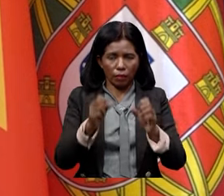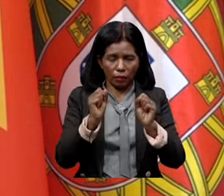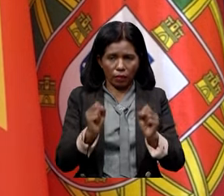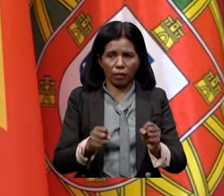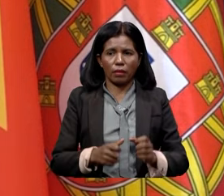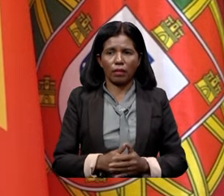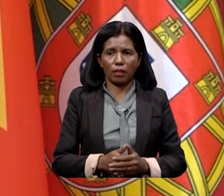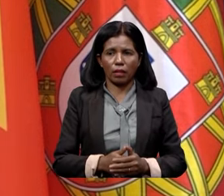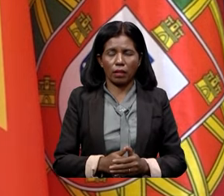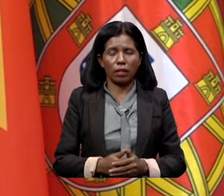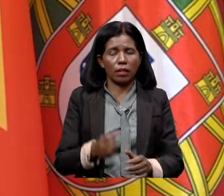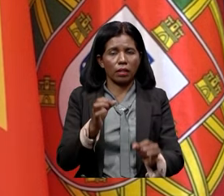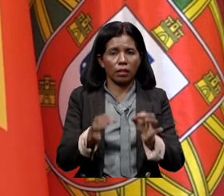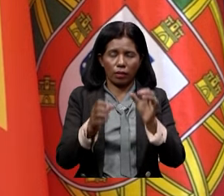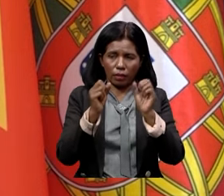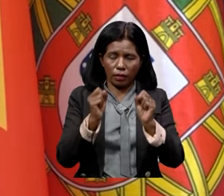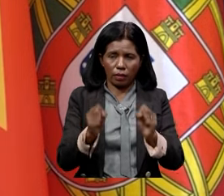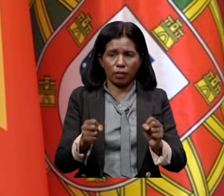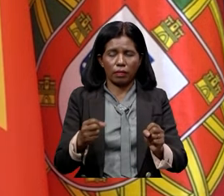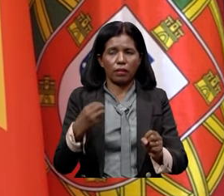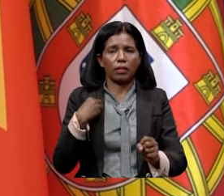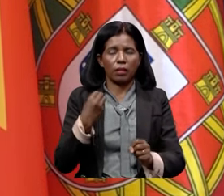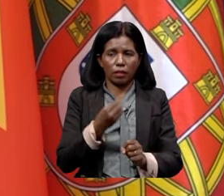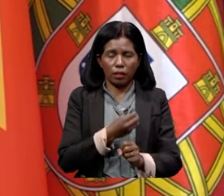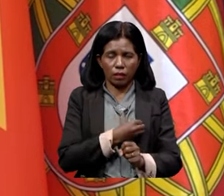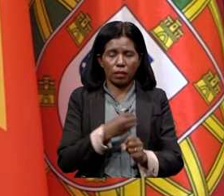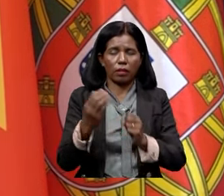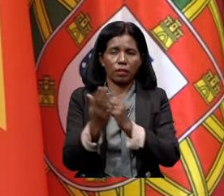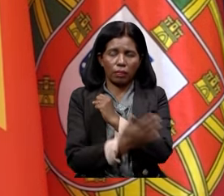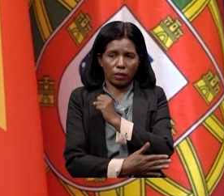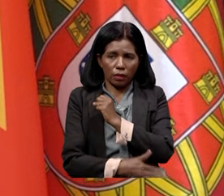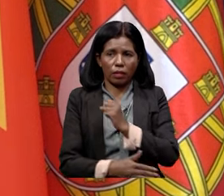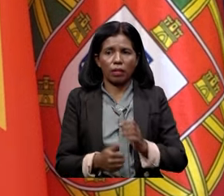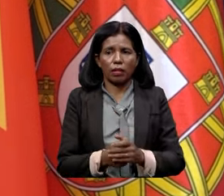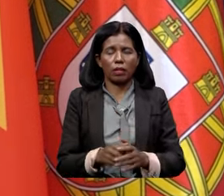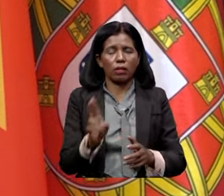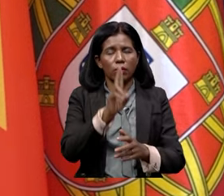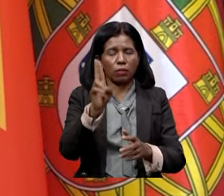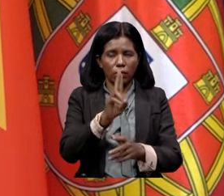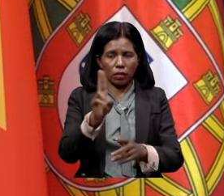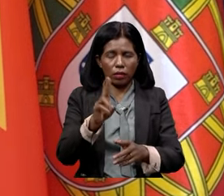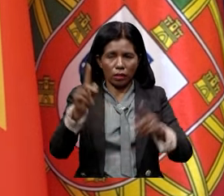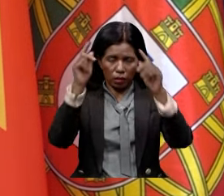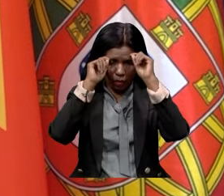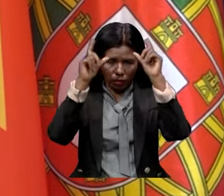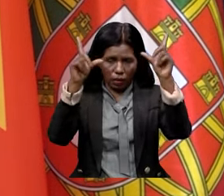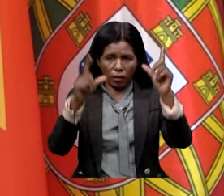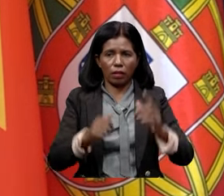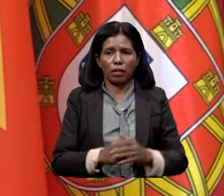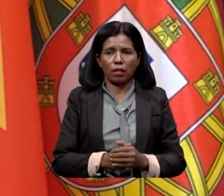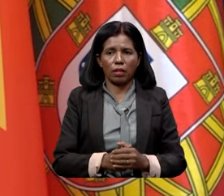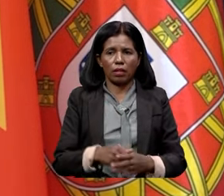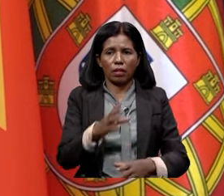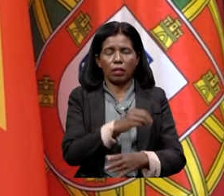as possibilidades de nós, em Portugal, aproveitarmos Timor-Leste como uma porta